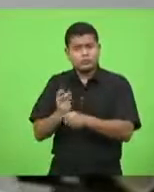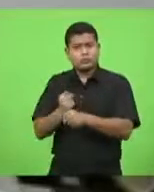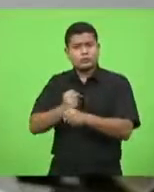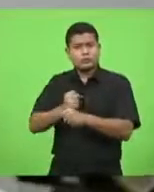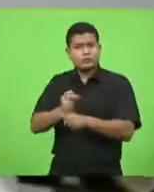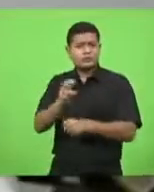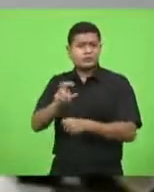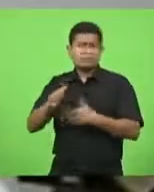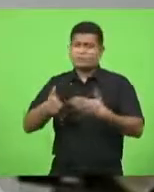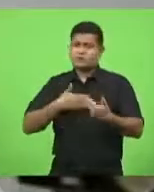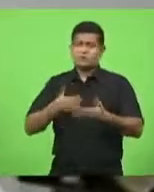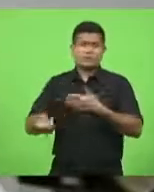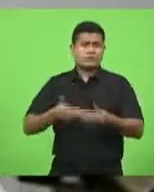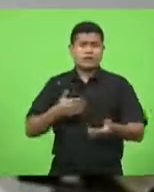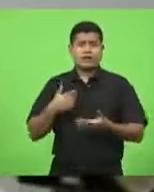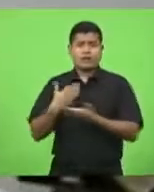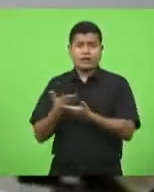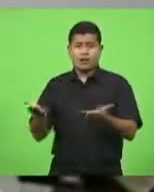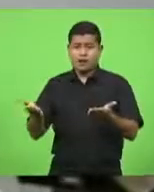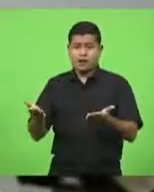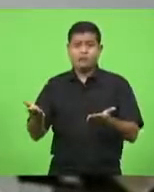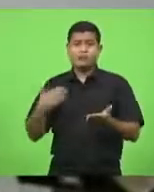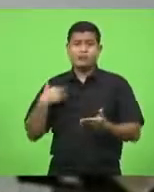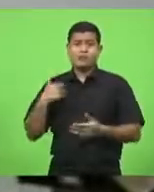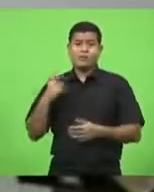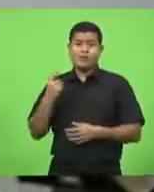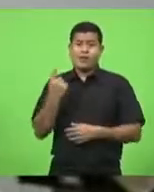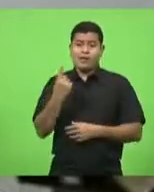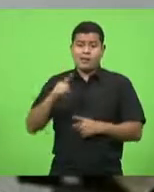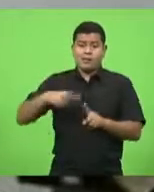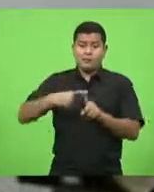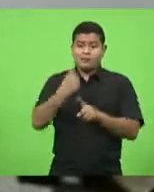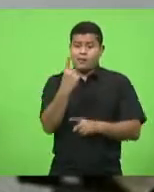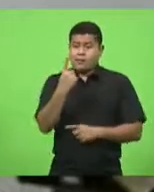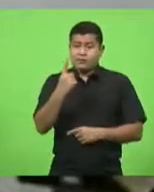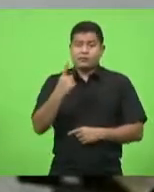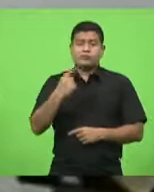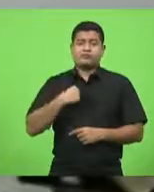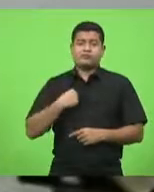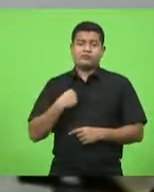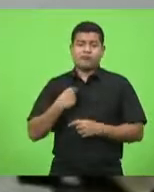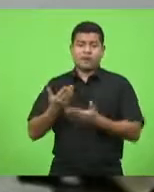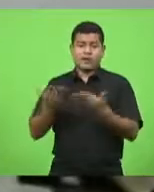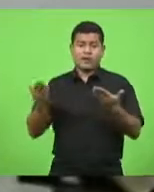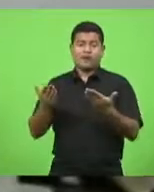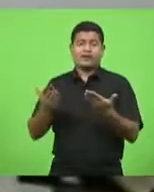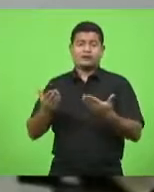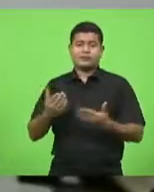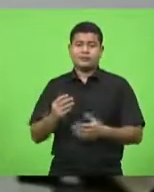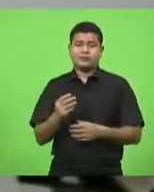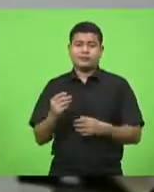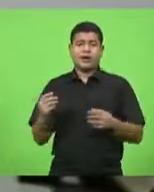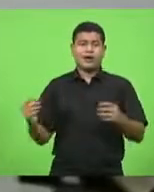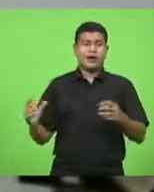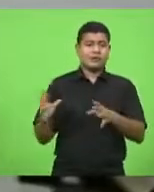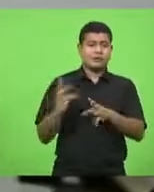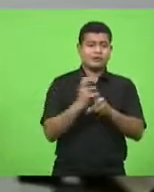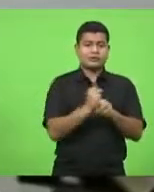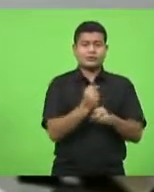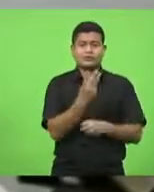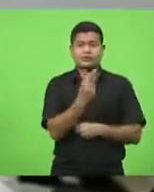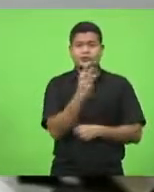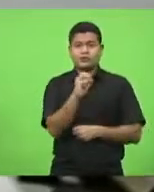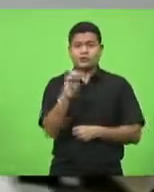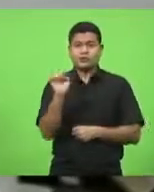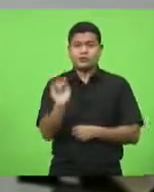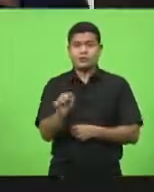quanto tempo. Mas é mais um da lista dos 300 mil que nos deixaram e não precisava ter